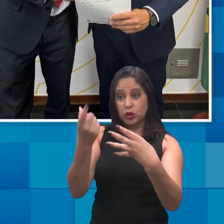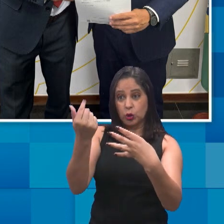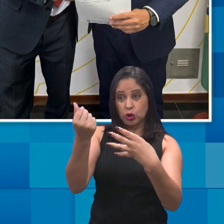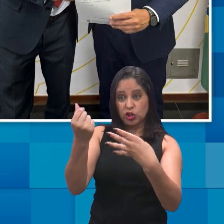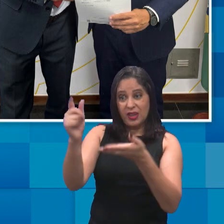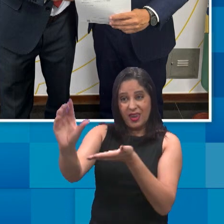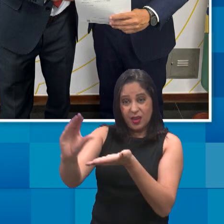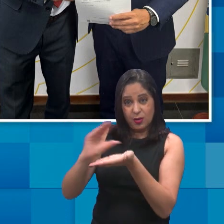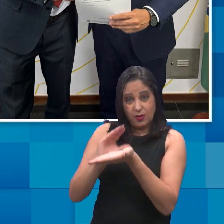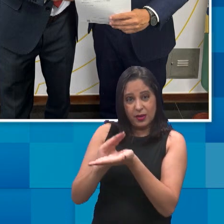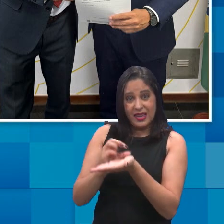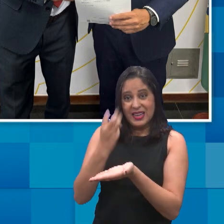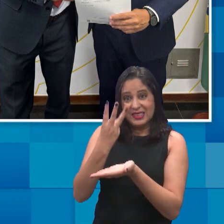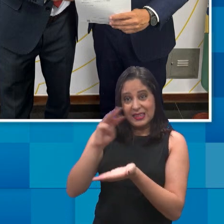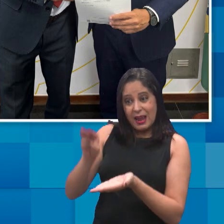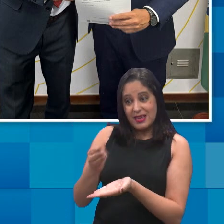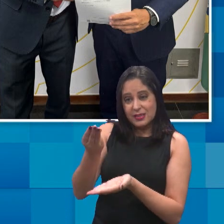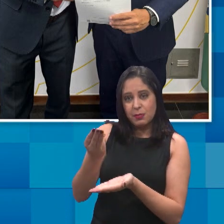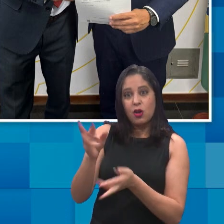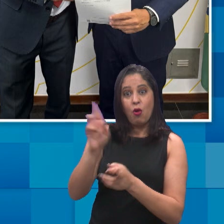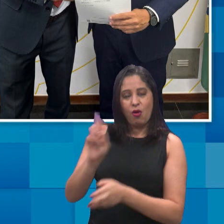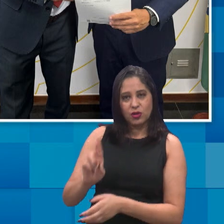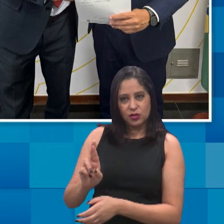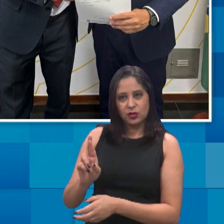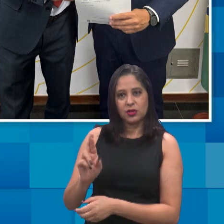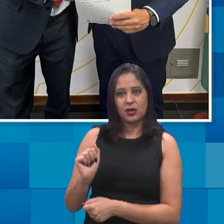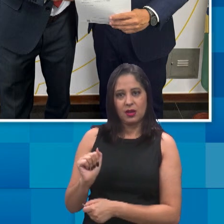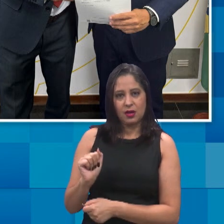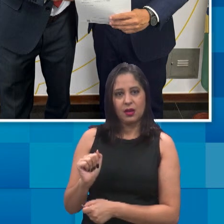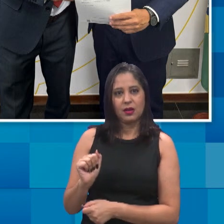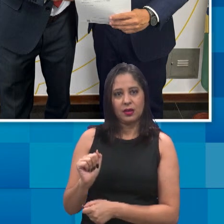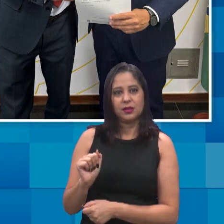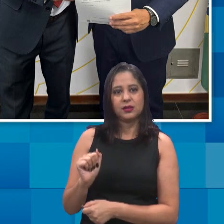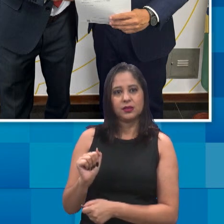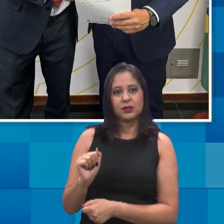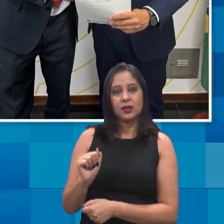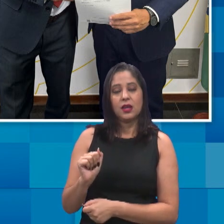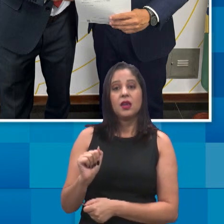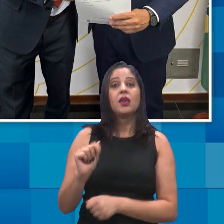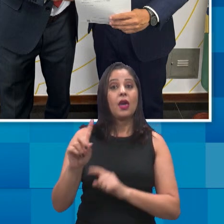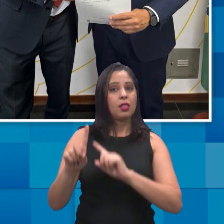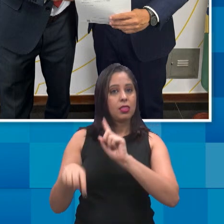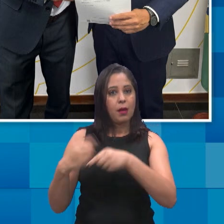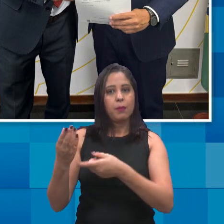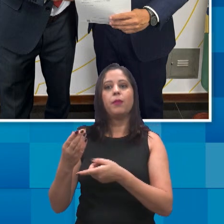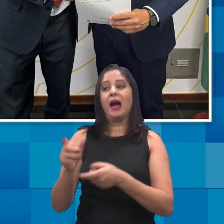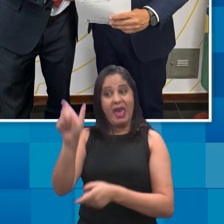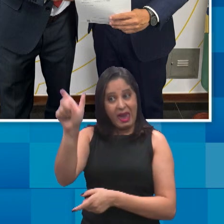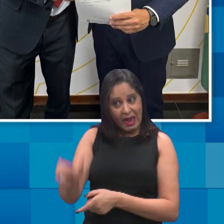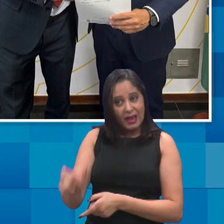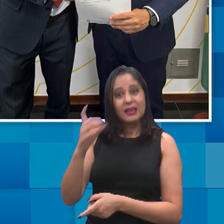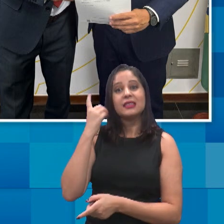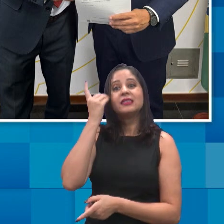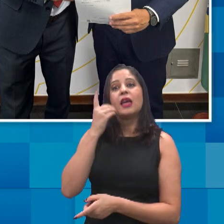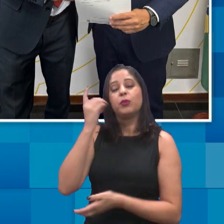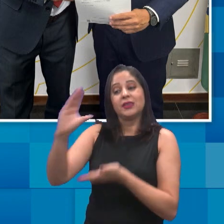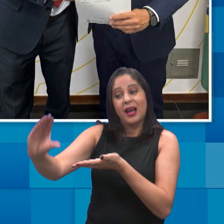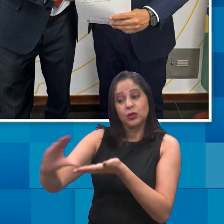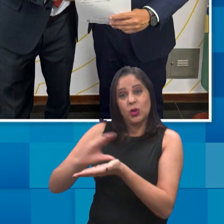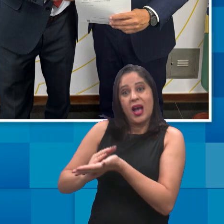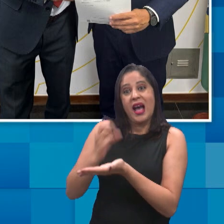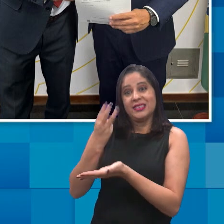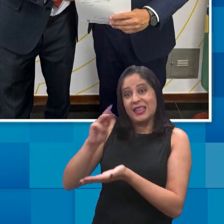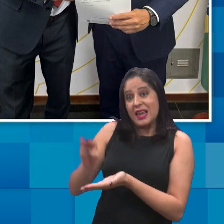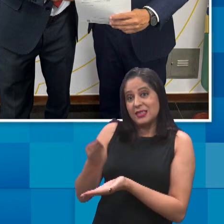totalizando R$ 3 milhões, né, que serão disponibilizados pelo deputado aqui para a